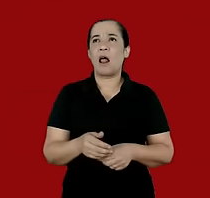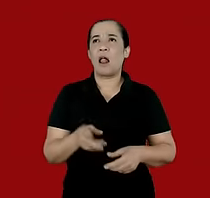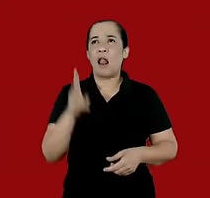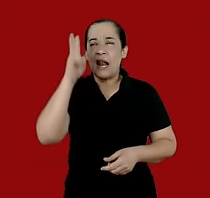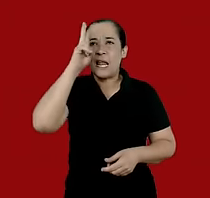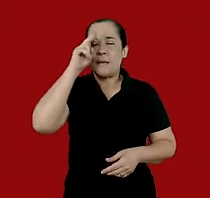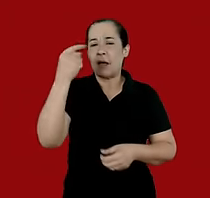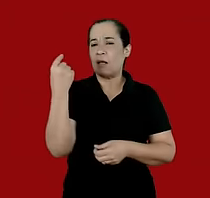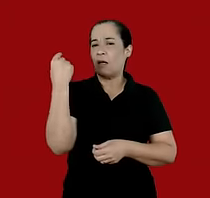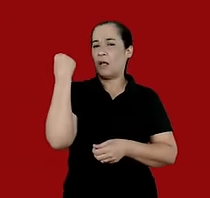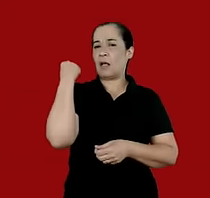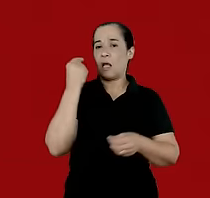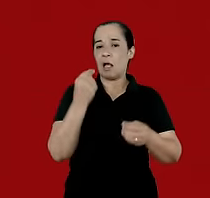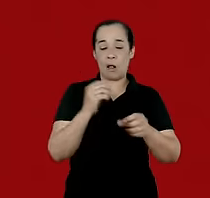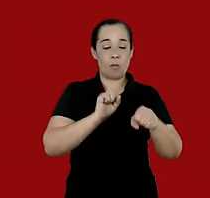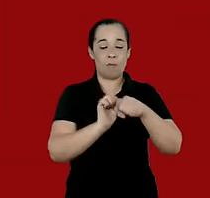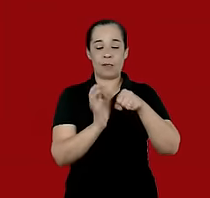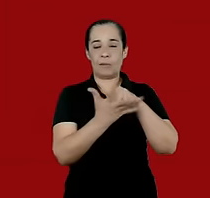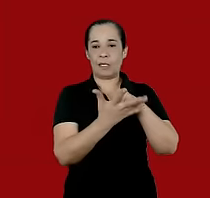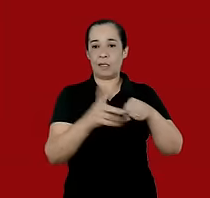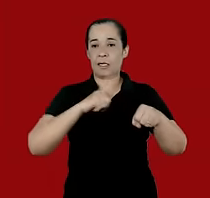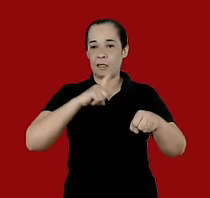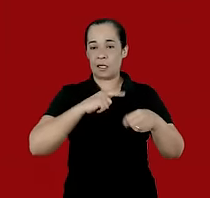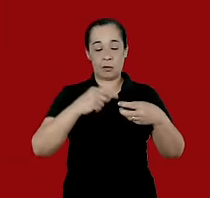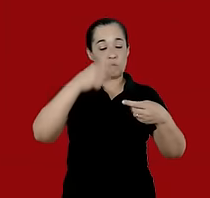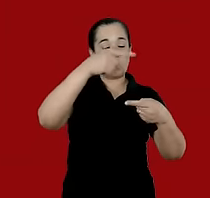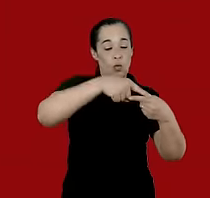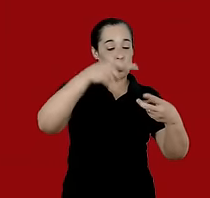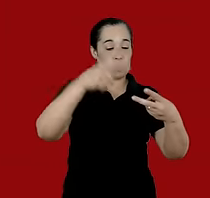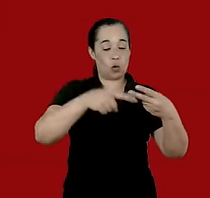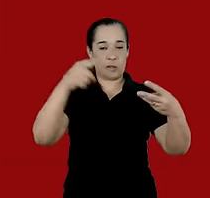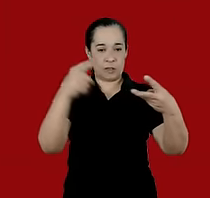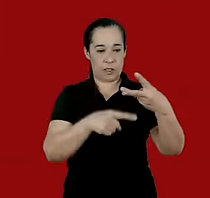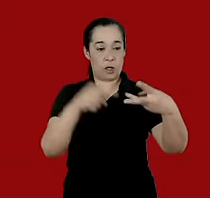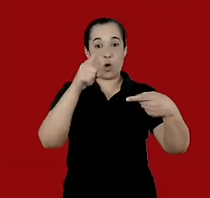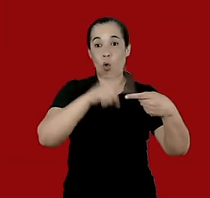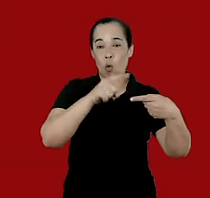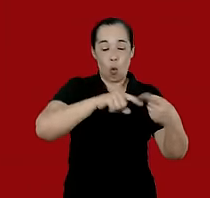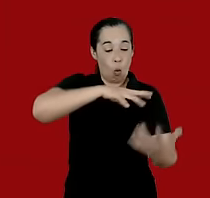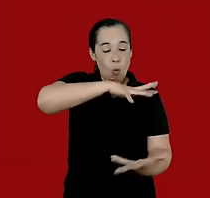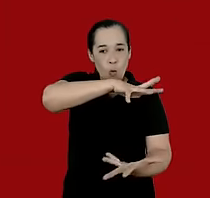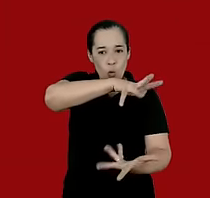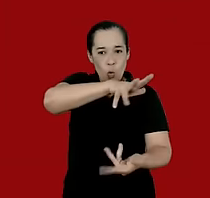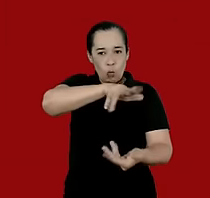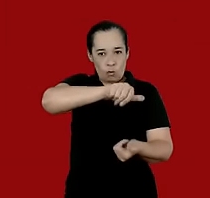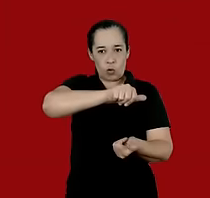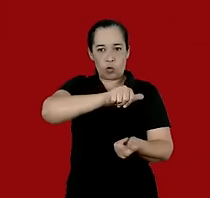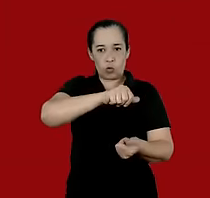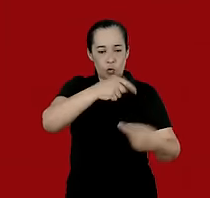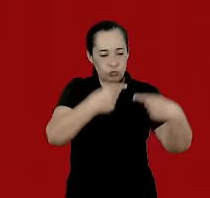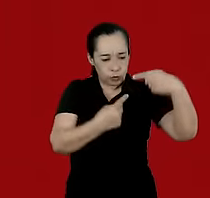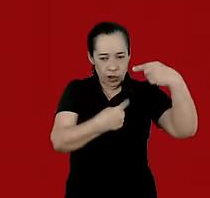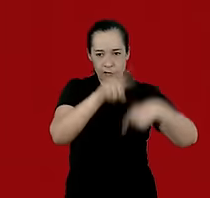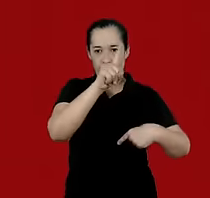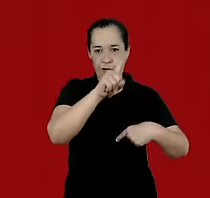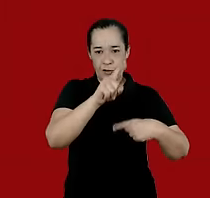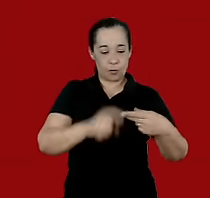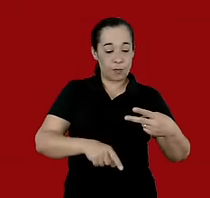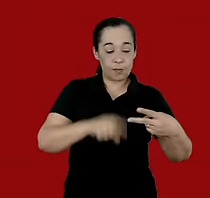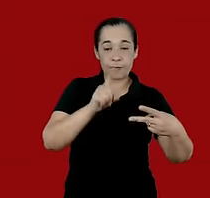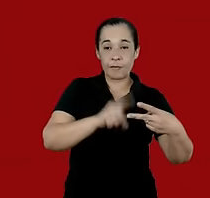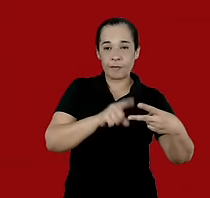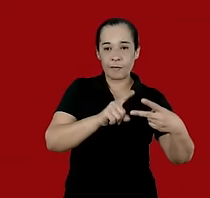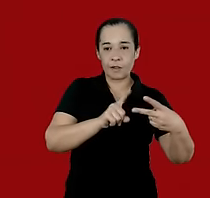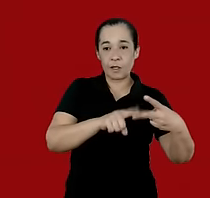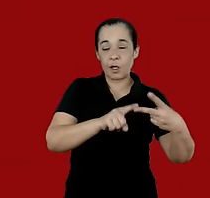figura com três grandes blocos o mundo desenvolvido gastou 20% do PIB durante a pandemia mundo emergente gastou mais ou menos